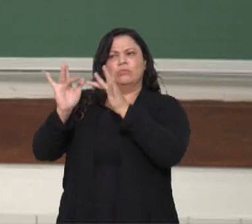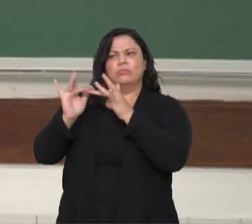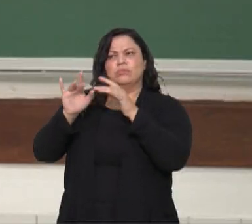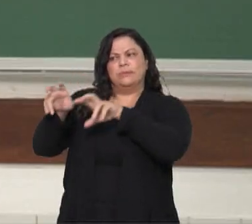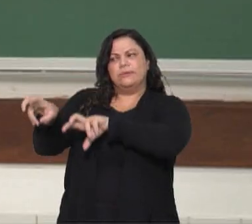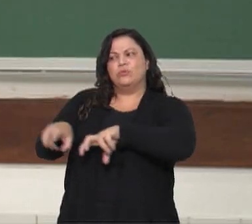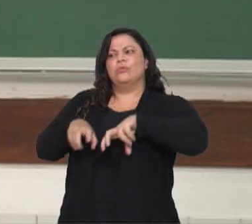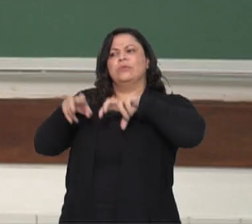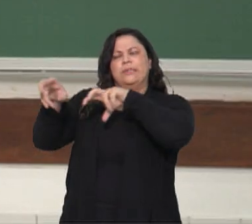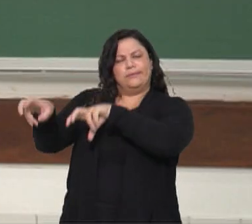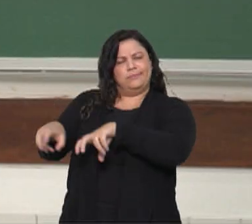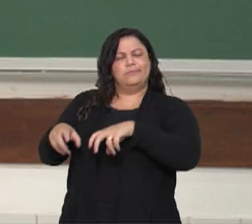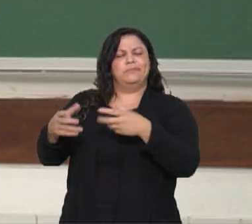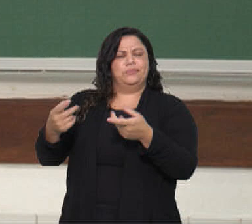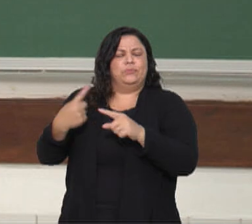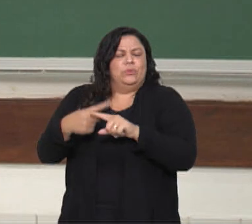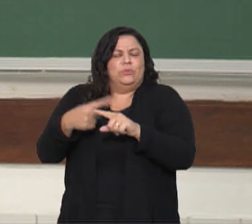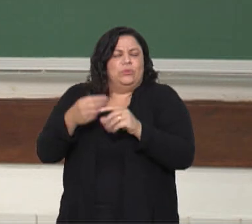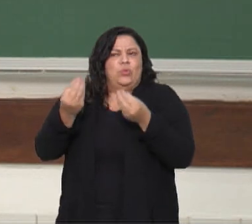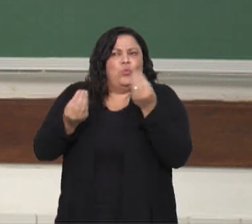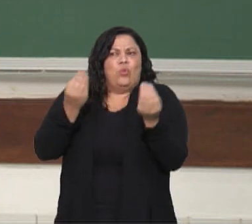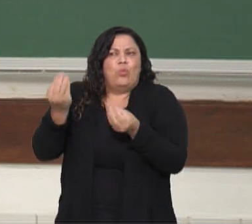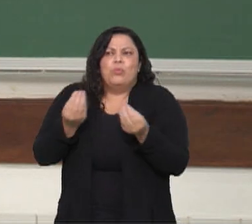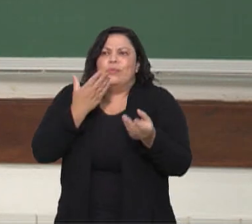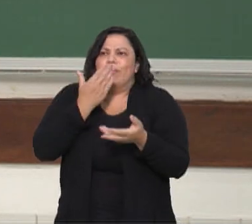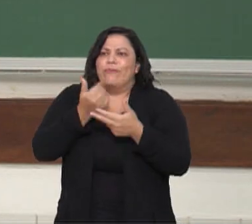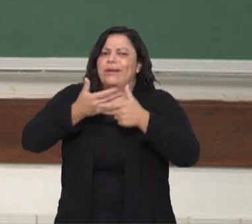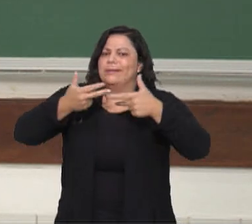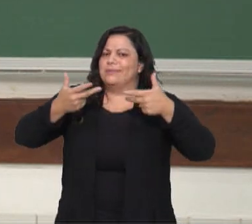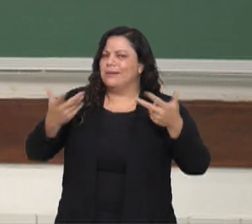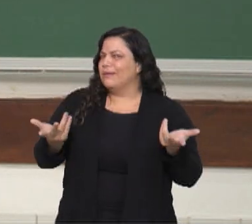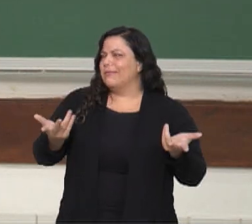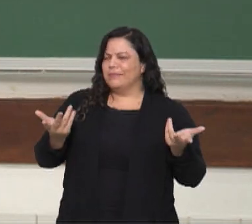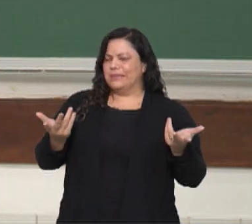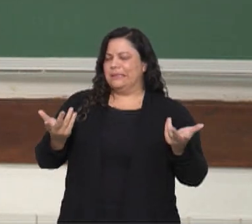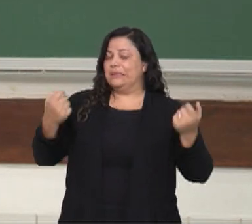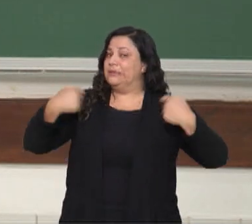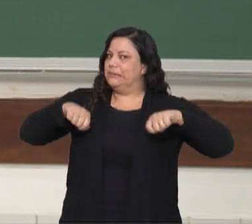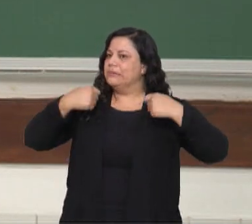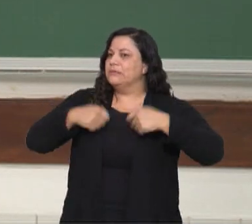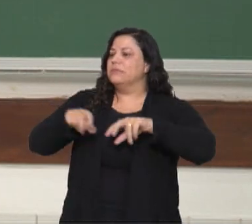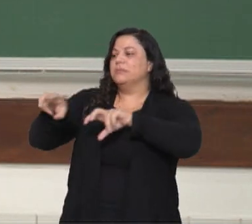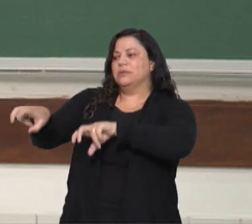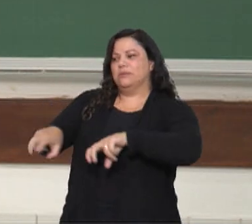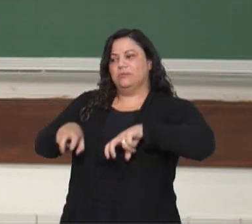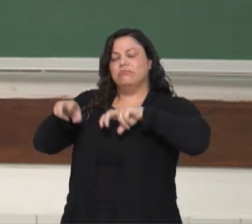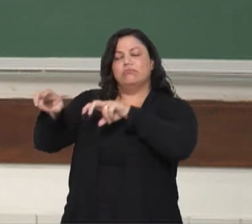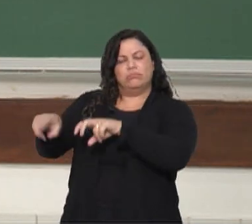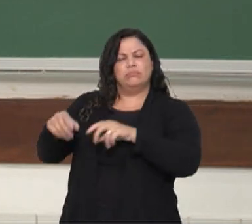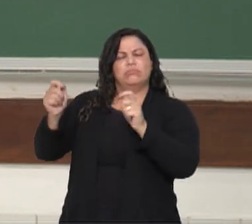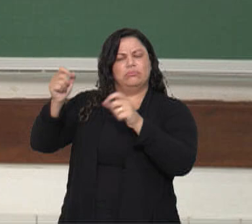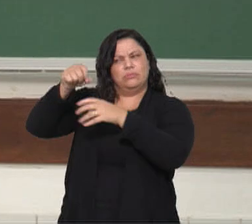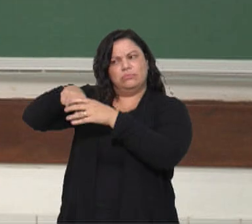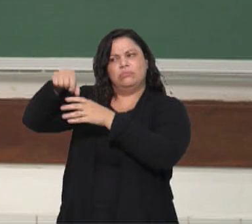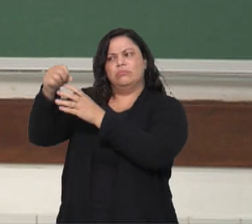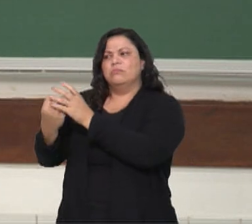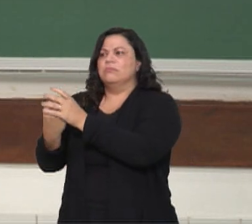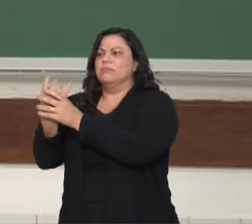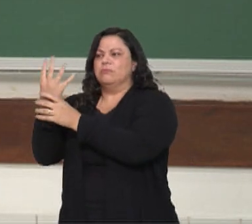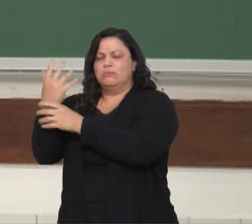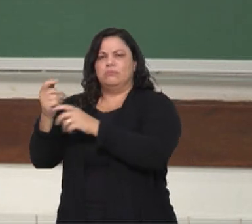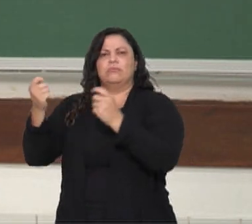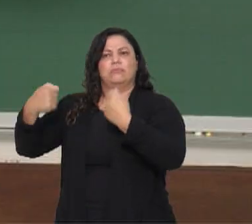agricultura, não tem como o homem ser sedentário, porque o homem precisa, para ele parar no lugar, ter uma coisa garantida, a